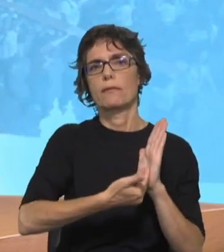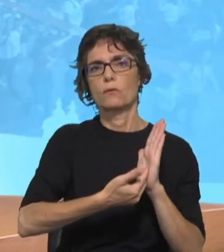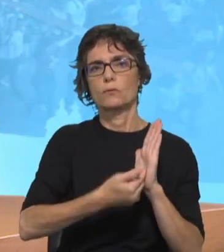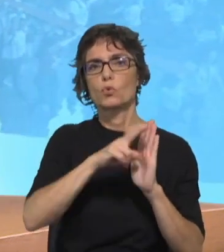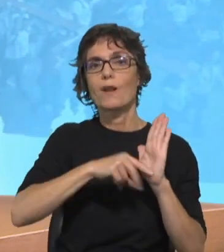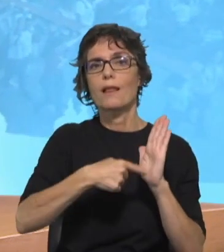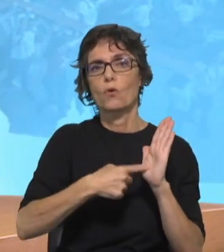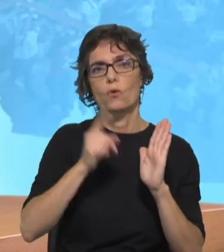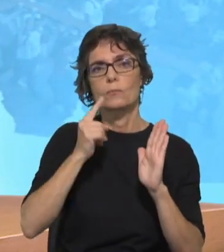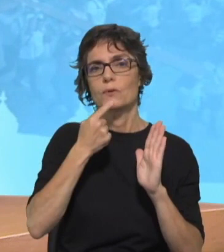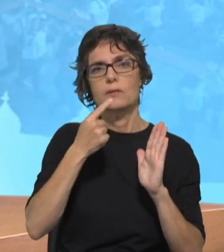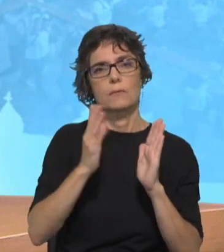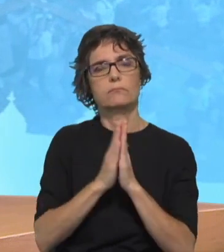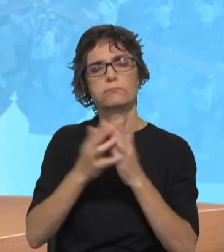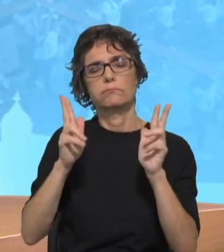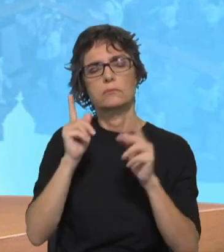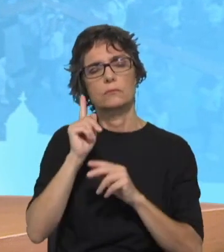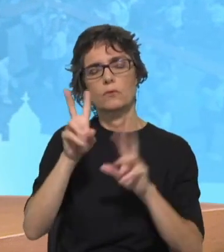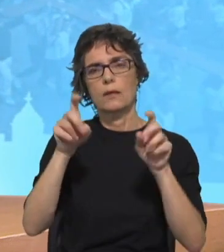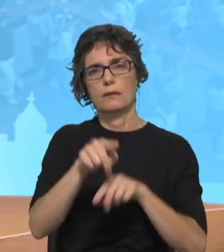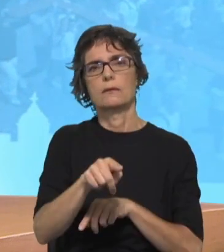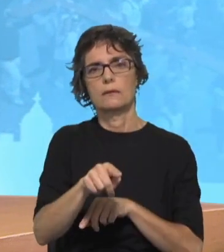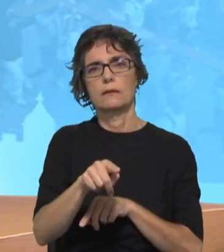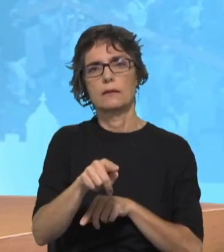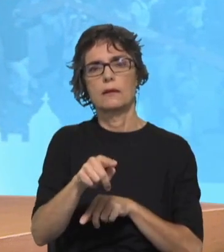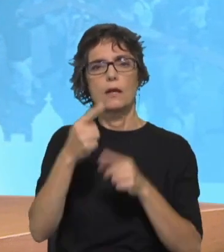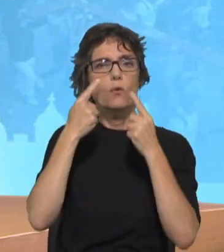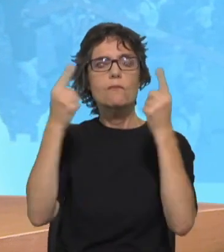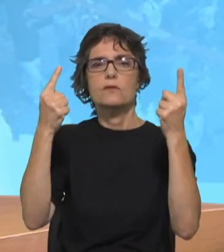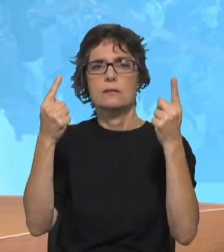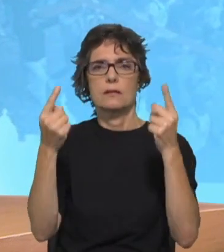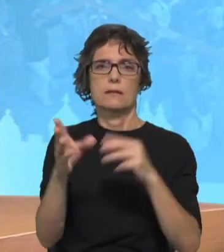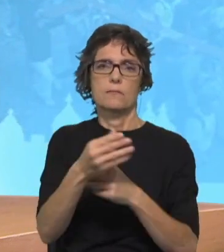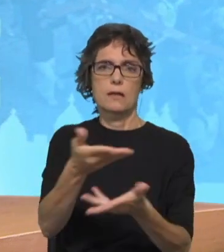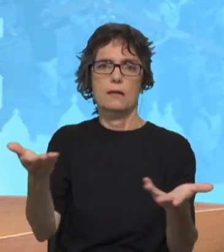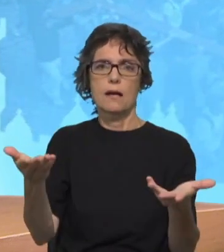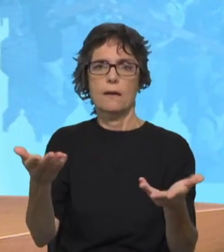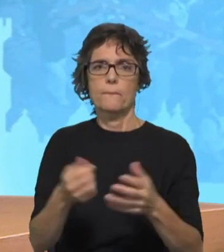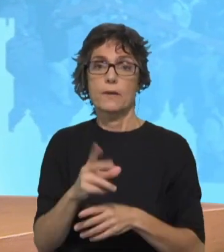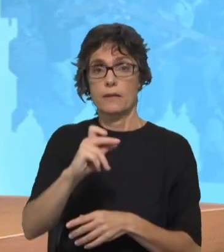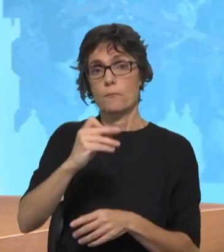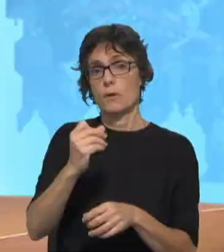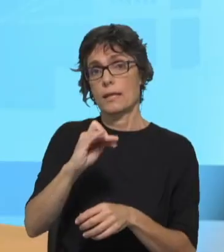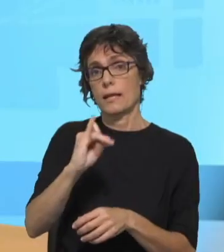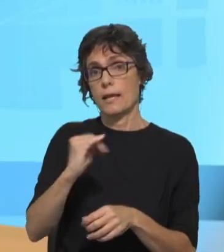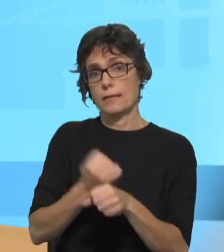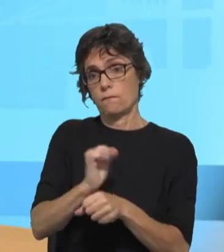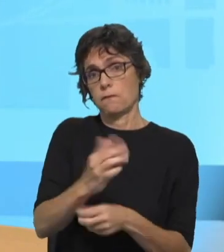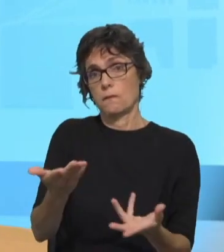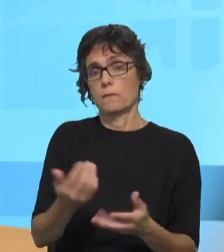liberdade religiosa no mundo e a importância também do trabalho da Fundação AIS nesta matéria na sociedade portuguesa. É uma